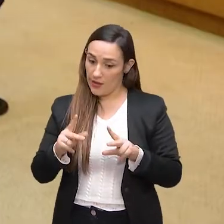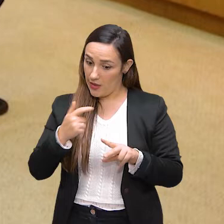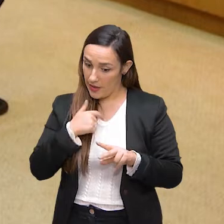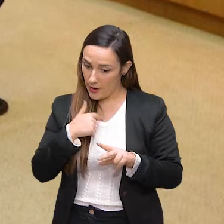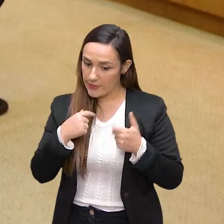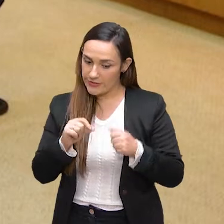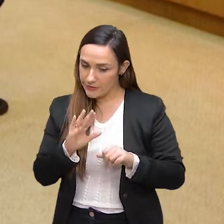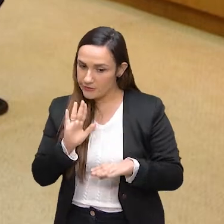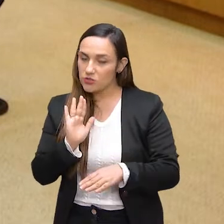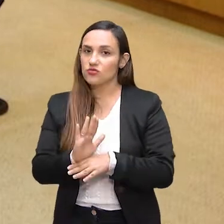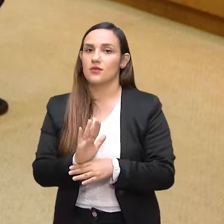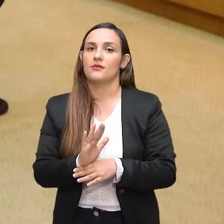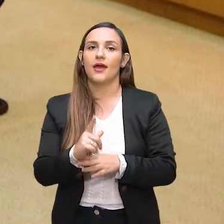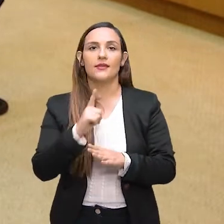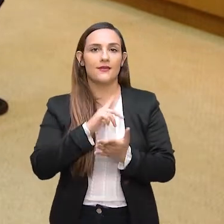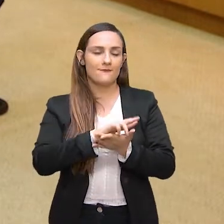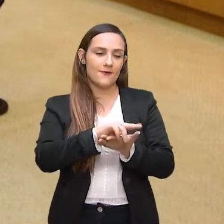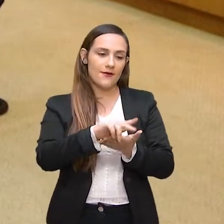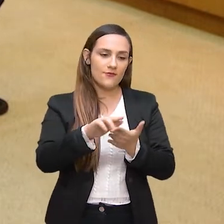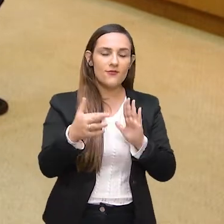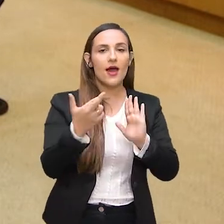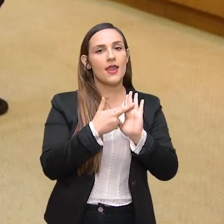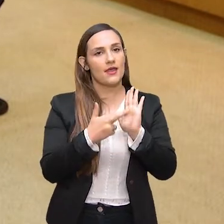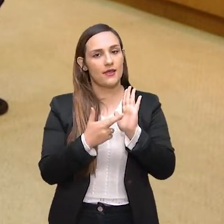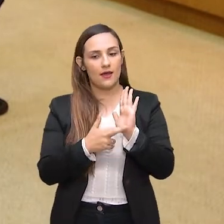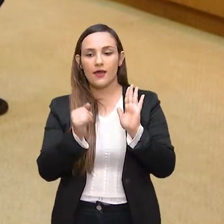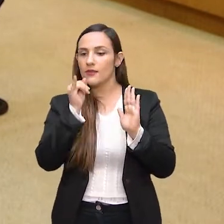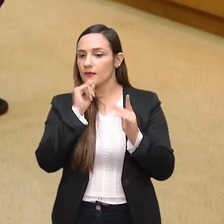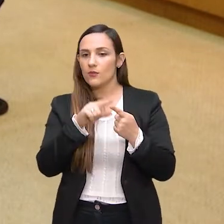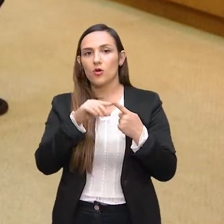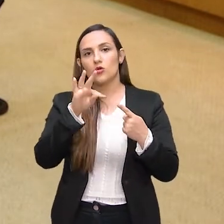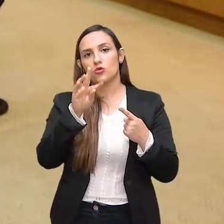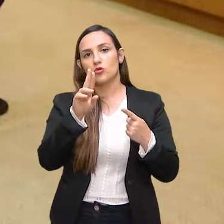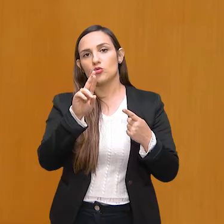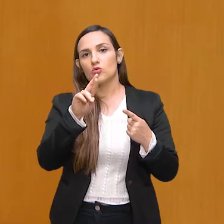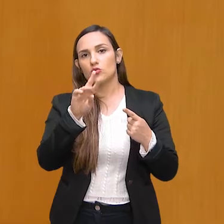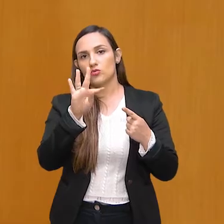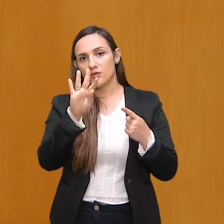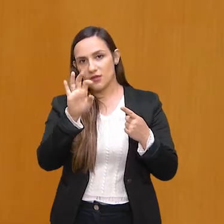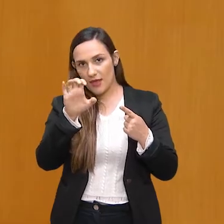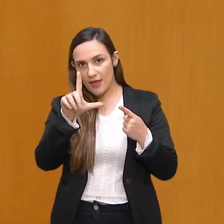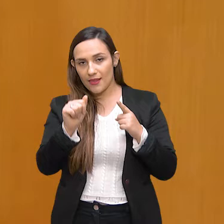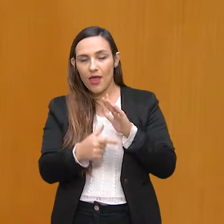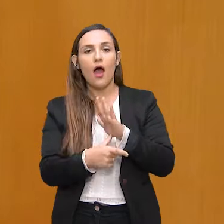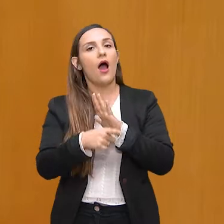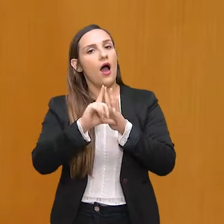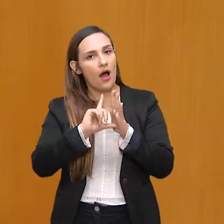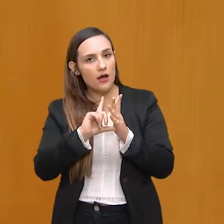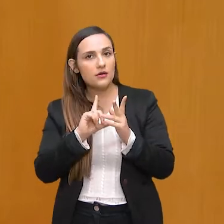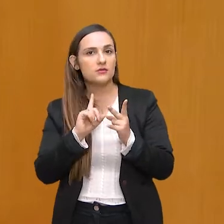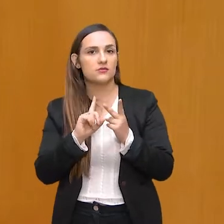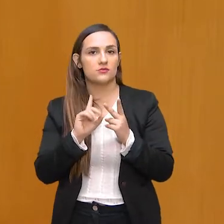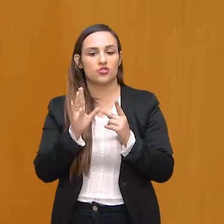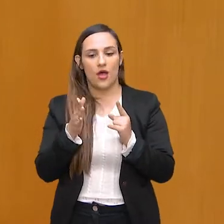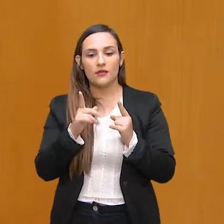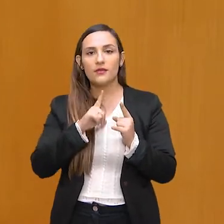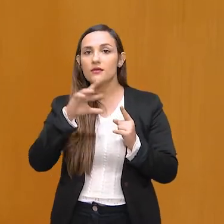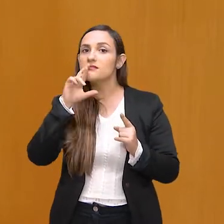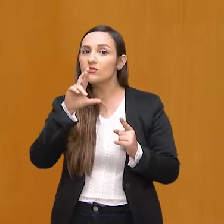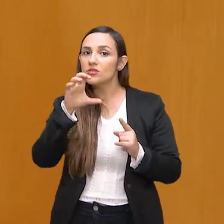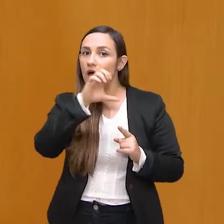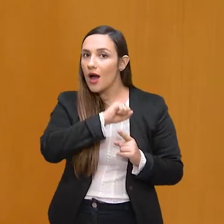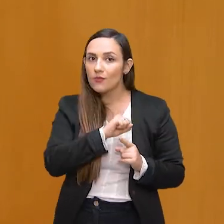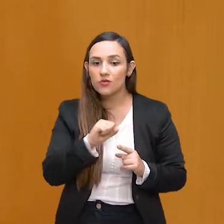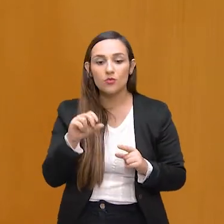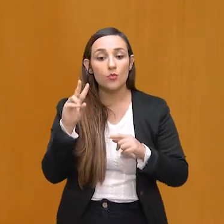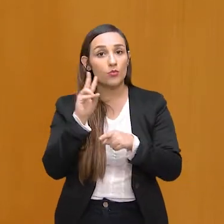de técnicas, são essas das tutelas antecipadas, de liminares, para que as pessoas recebam logo o